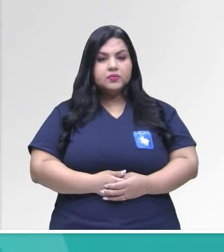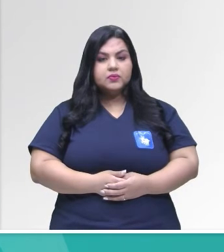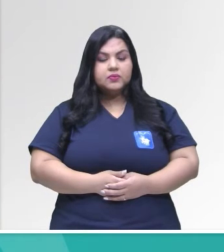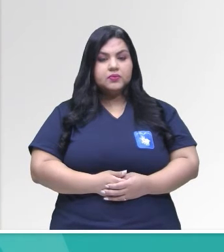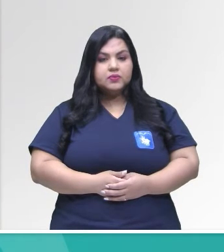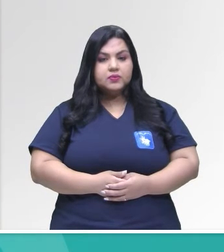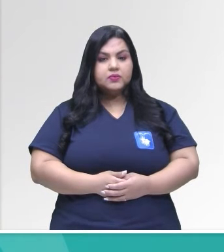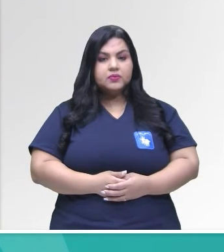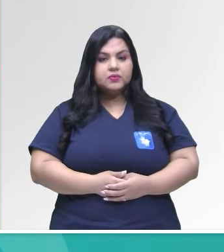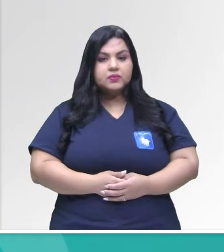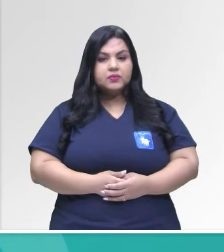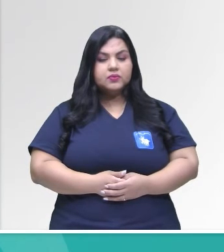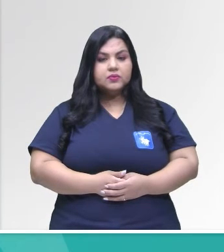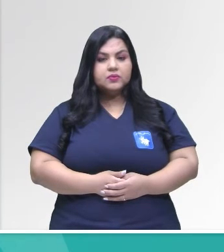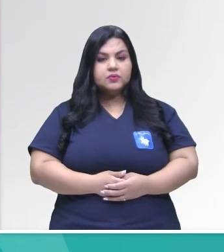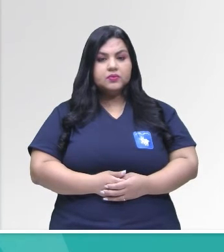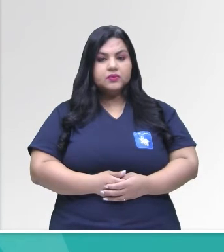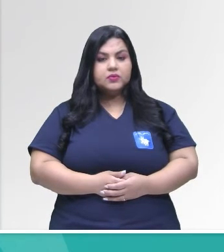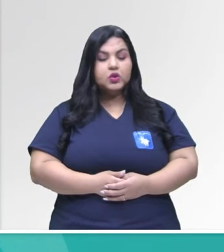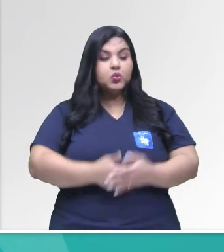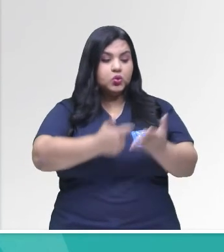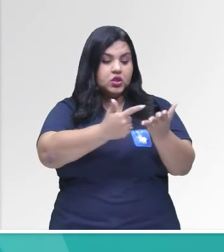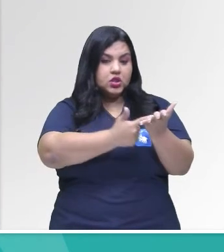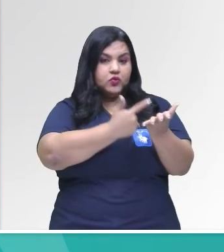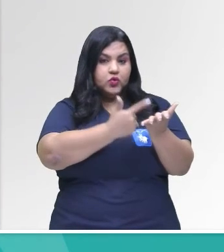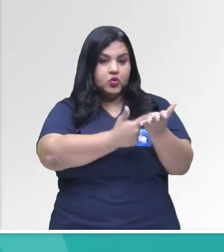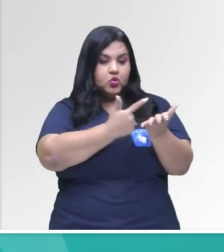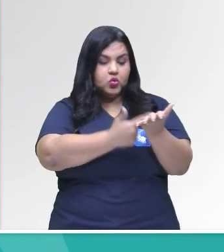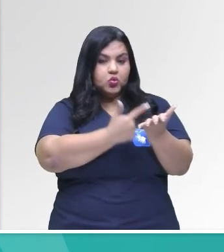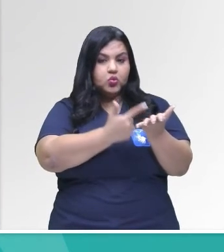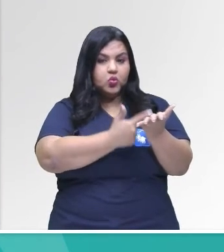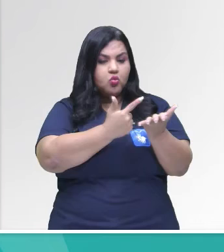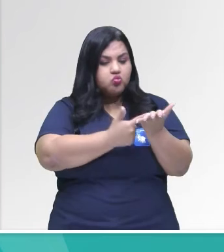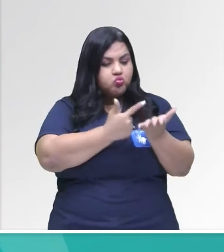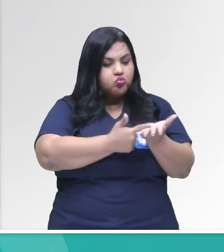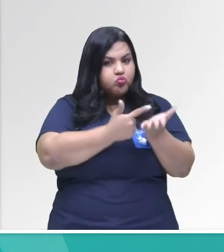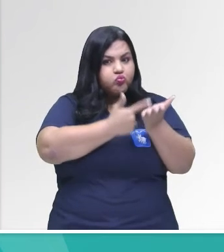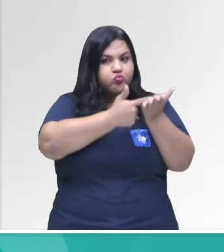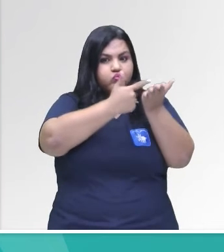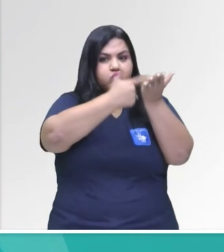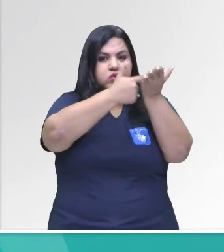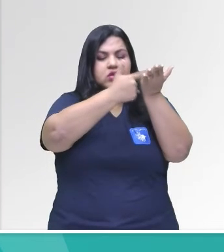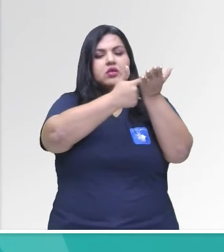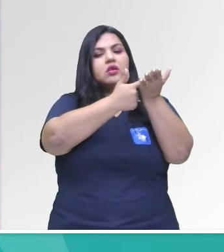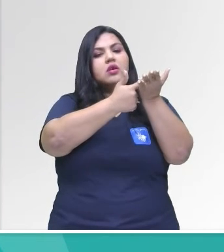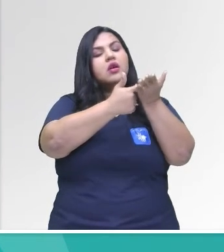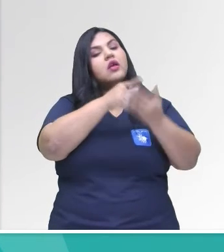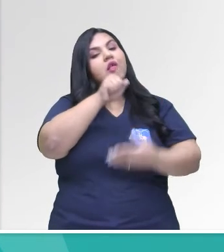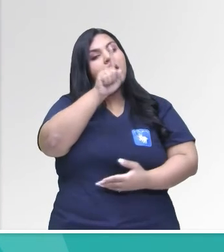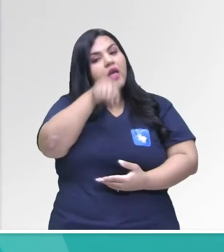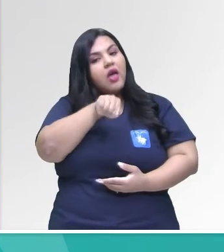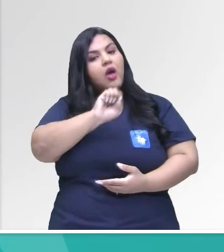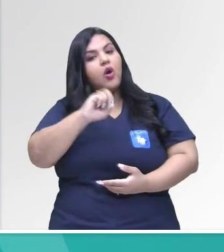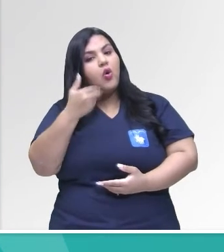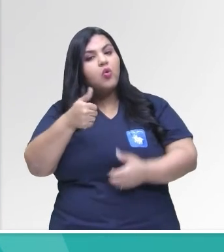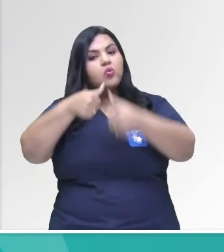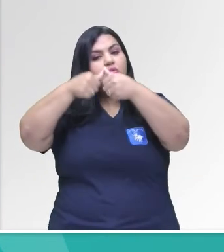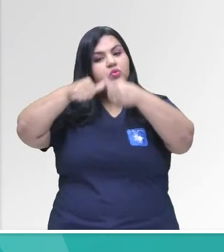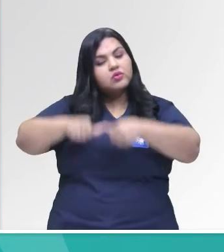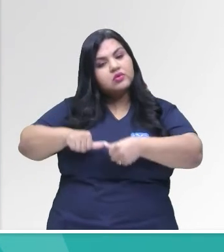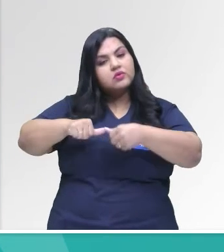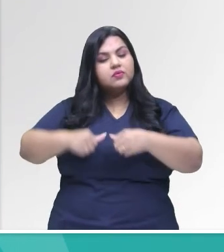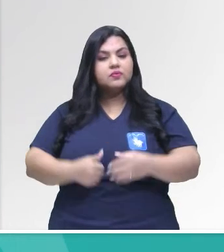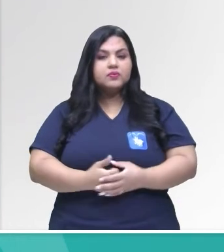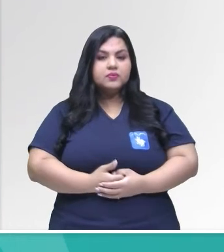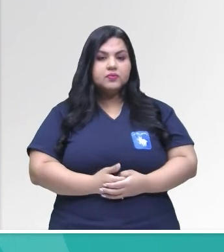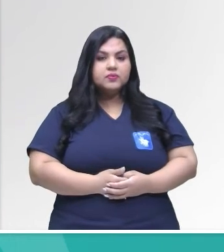The books. Os livros eram ou estavam. Não esqueçam que o